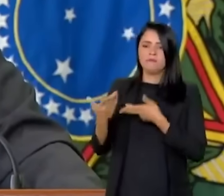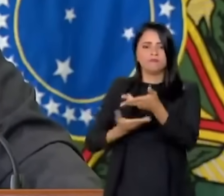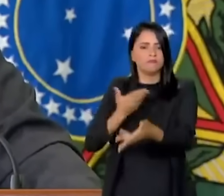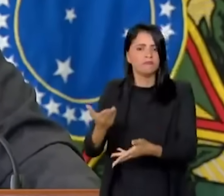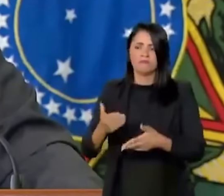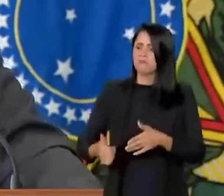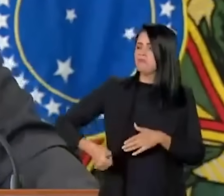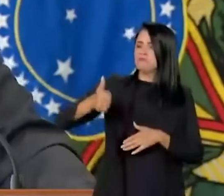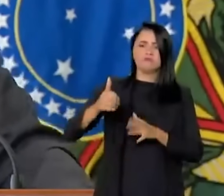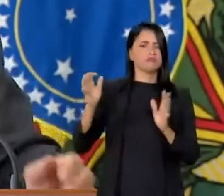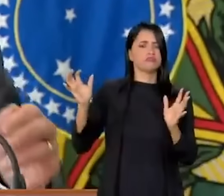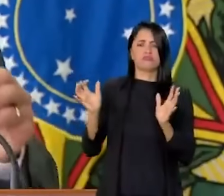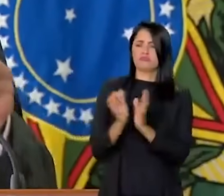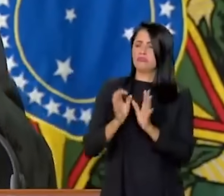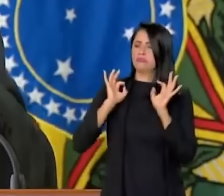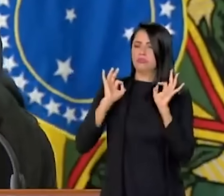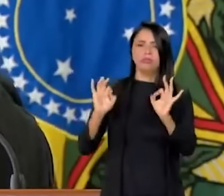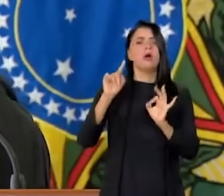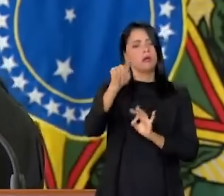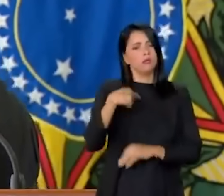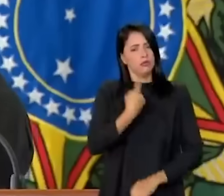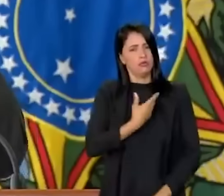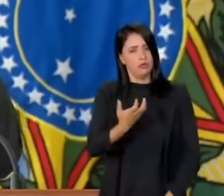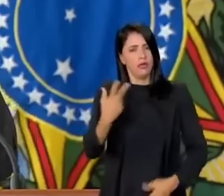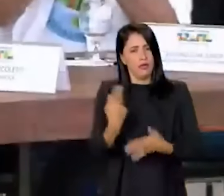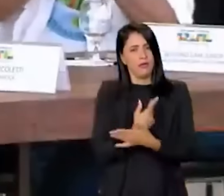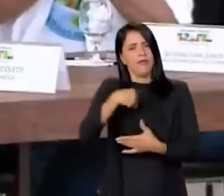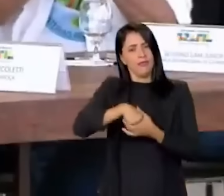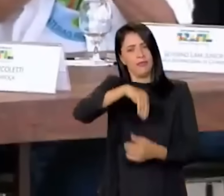é o que nós queremos que aconteça no país.